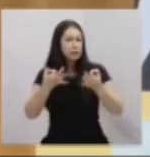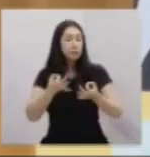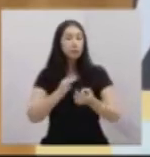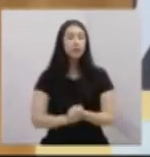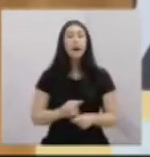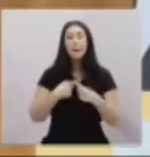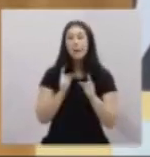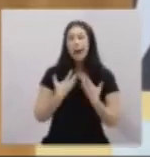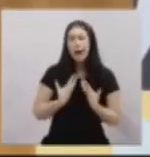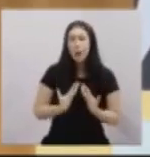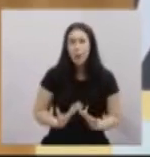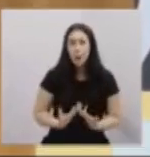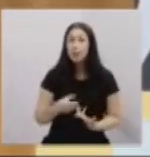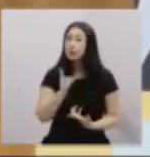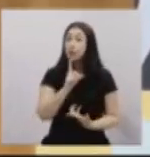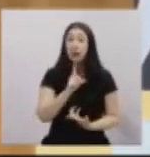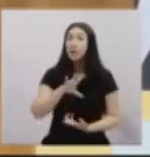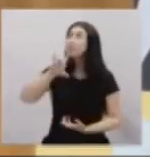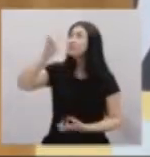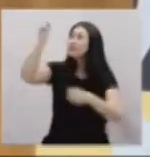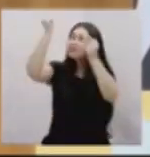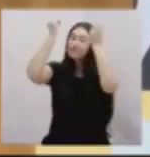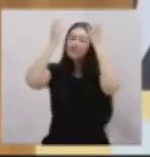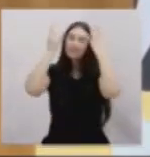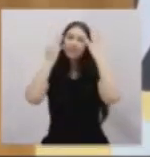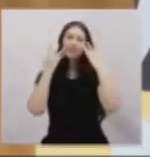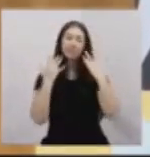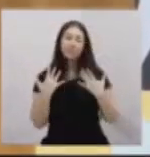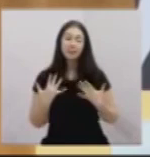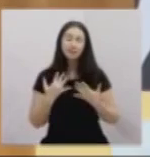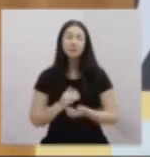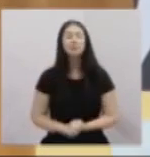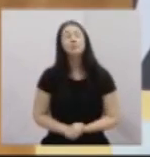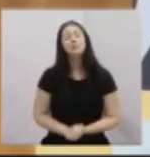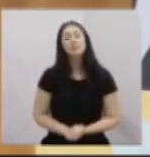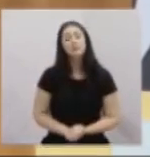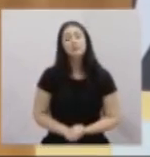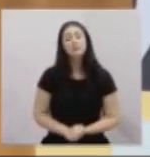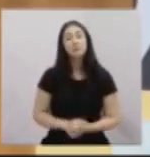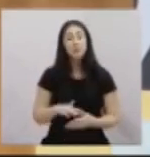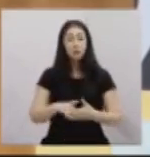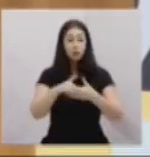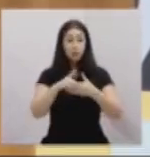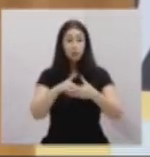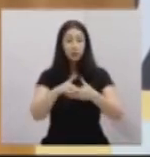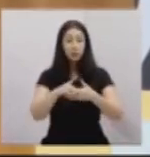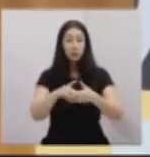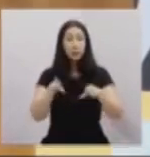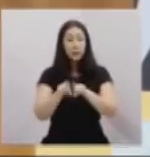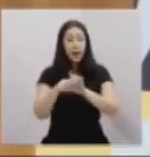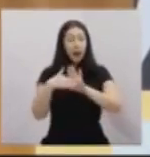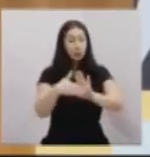um fardo, isso é uma graça que Deus dá a cada um de nós. O líder religioso transforma